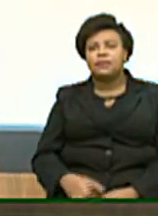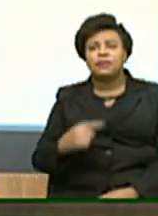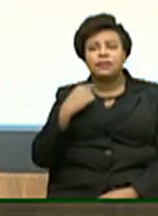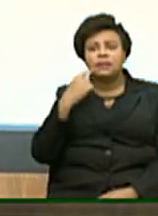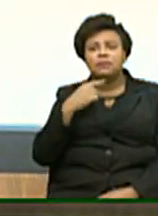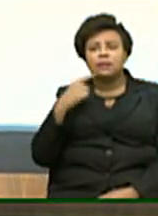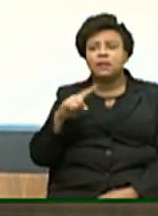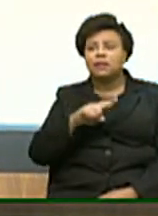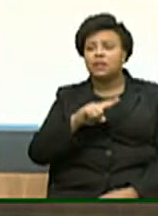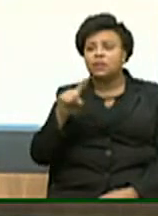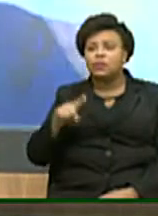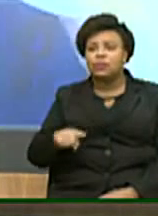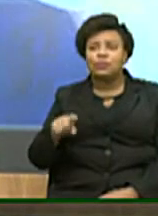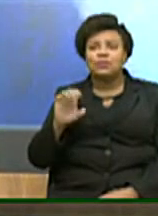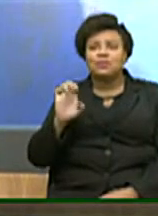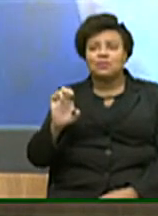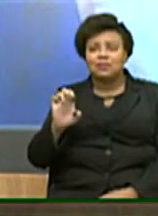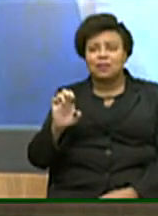Deputado Zé Nunes.